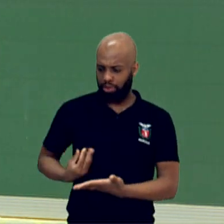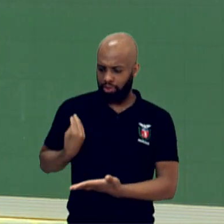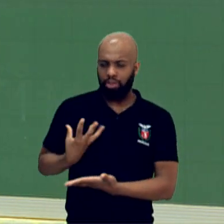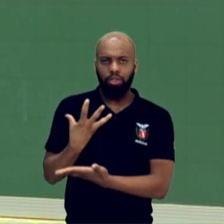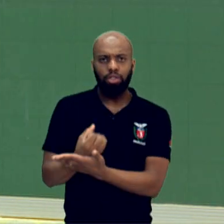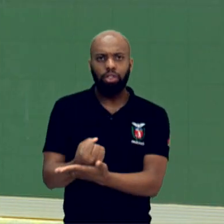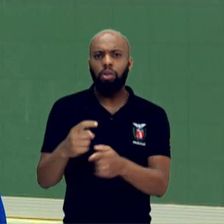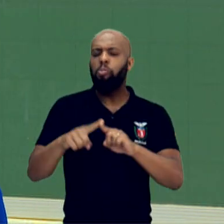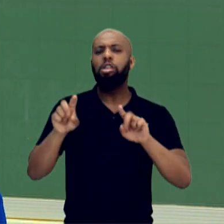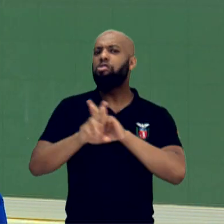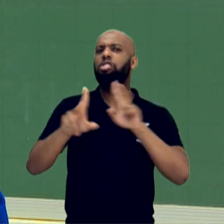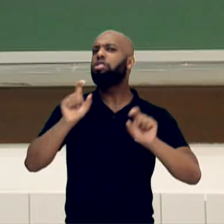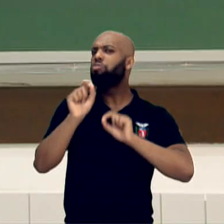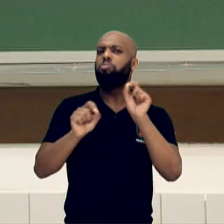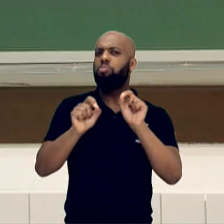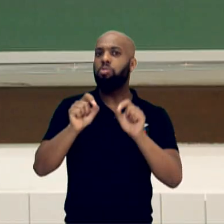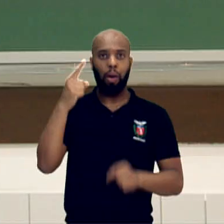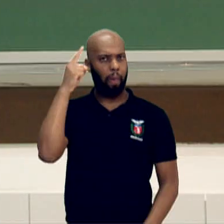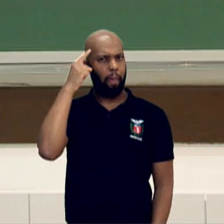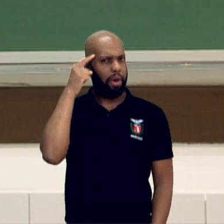outra? Pense aí um pouquinho.